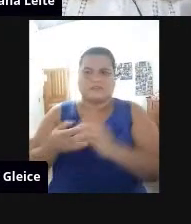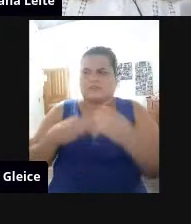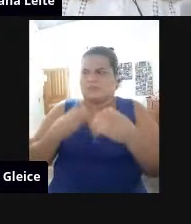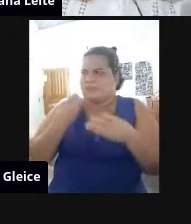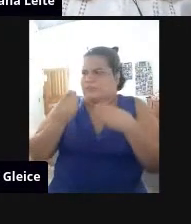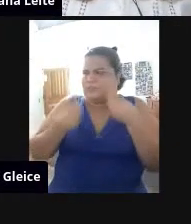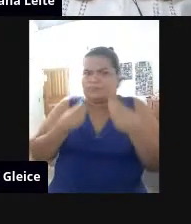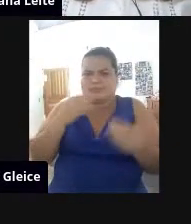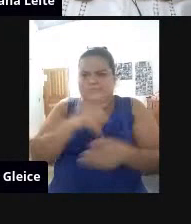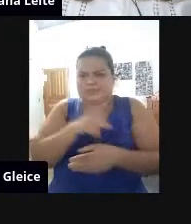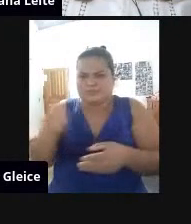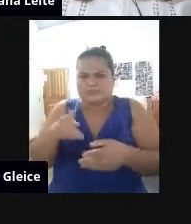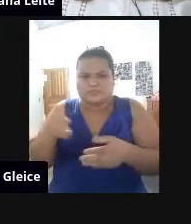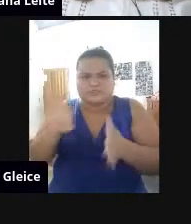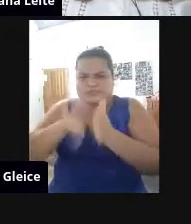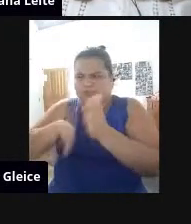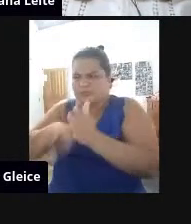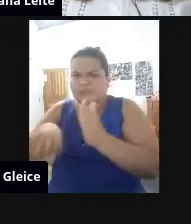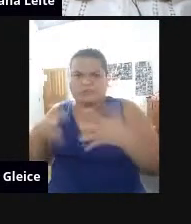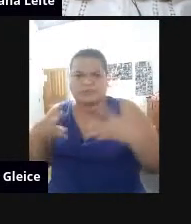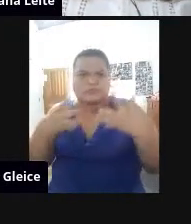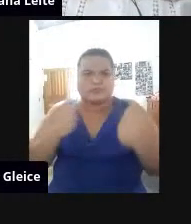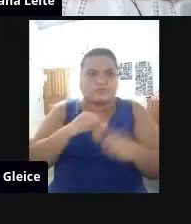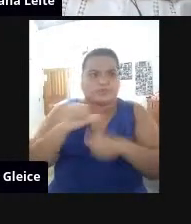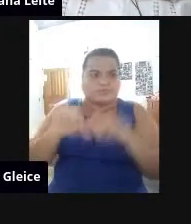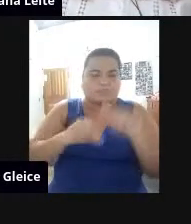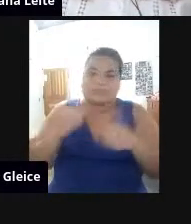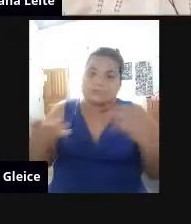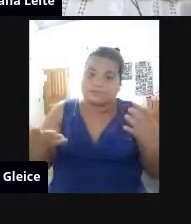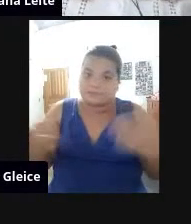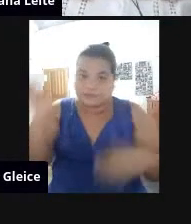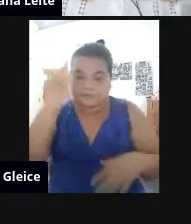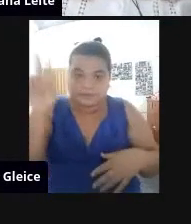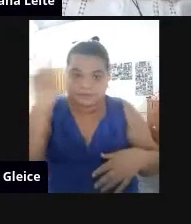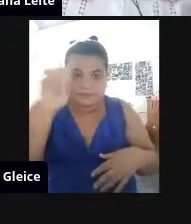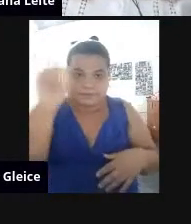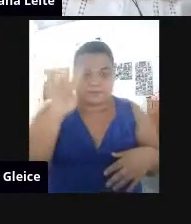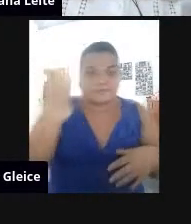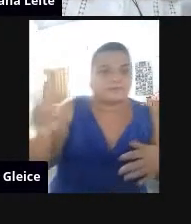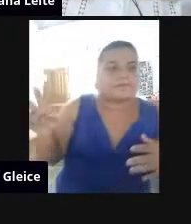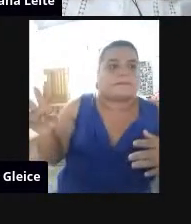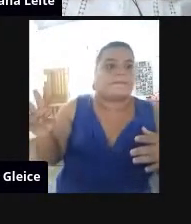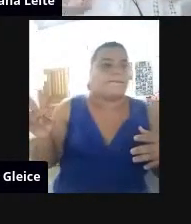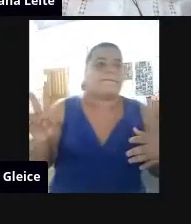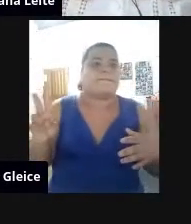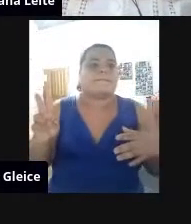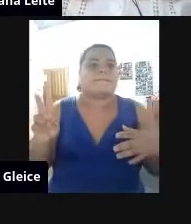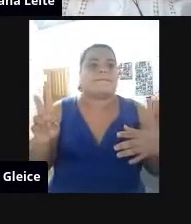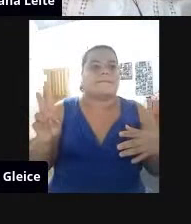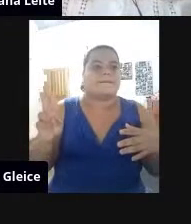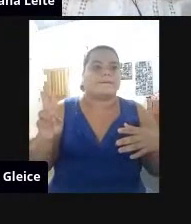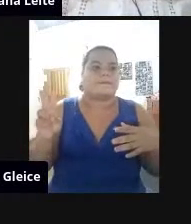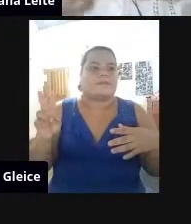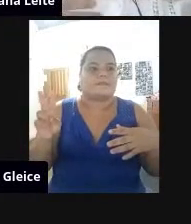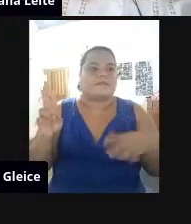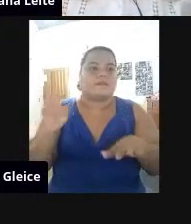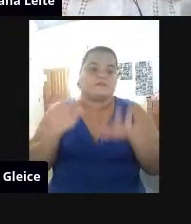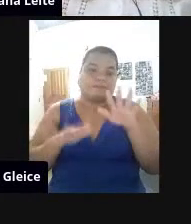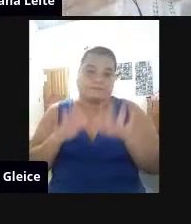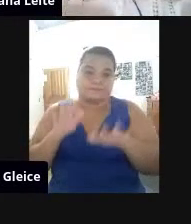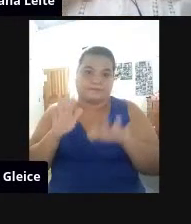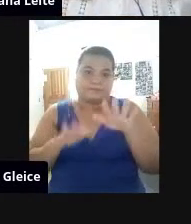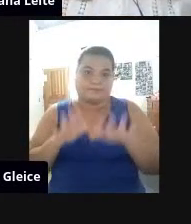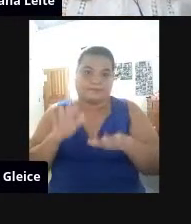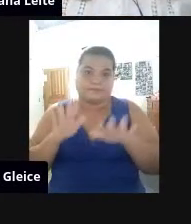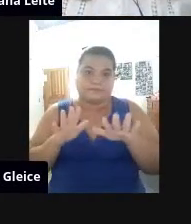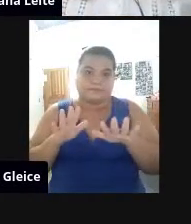vou tirar tudo isso? Eu vou ter que mudar tudo isso? Gente, lembrando, xenobióticos, eles a gente, logicamente, quanto mais a gente puder reduzir,